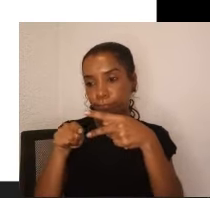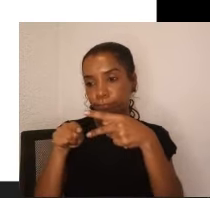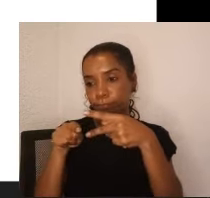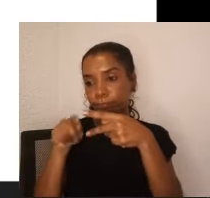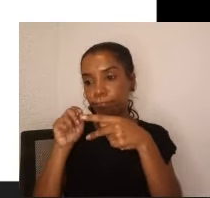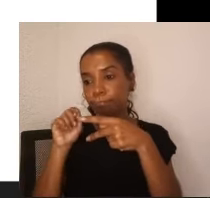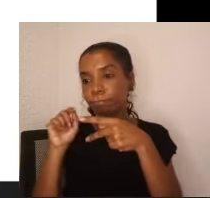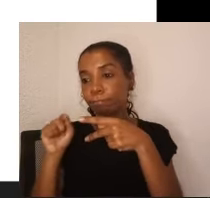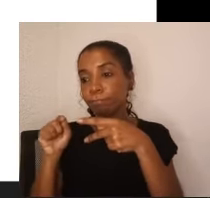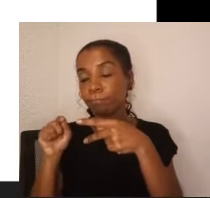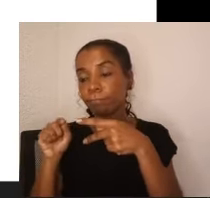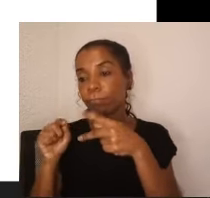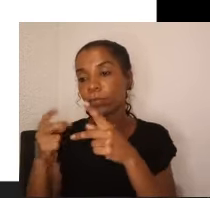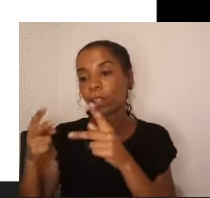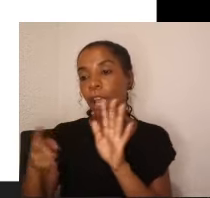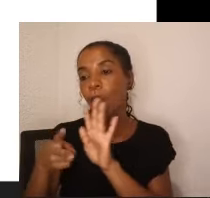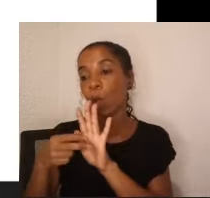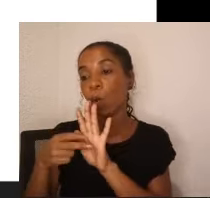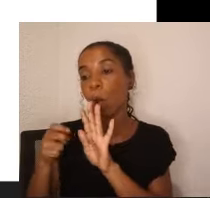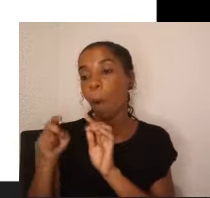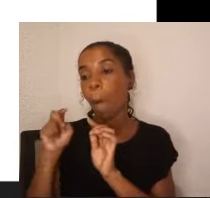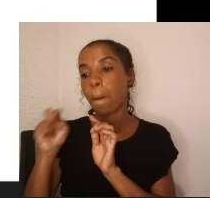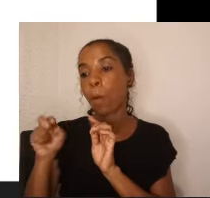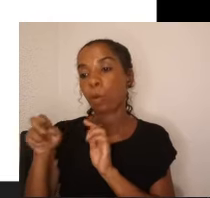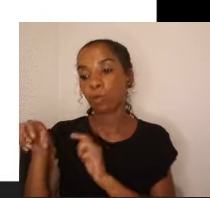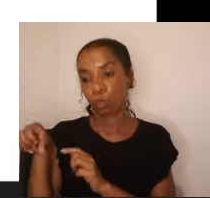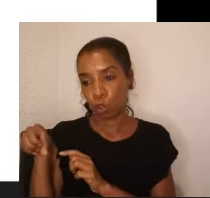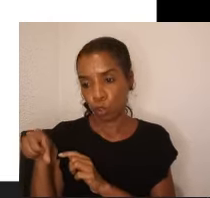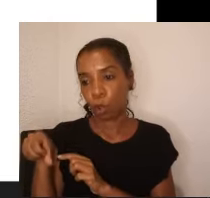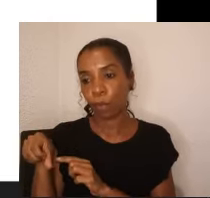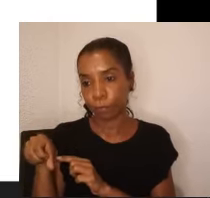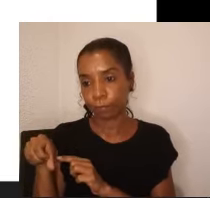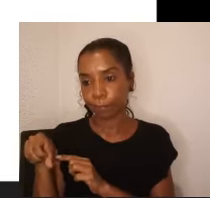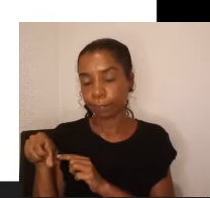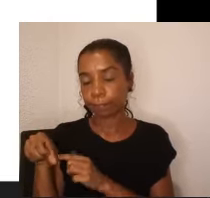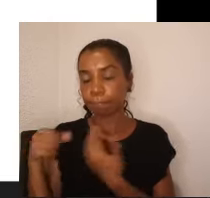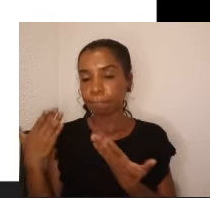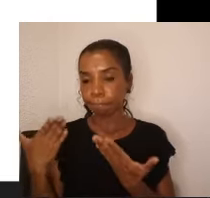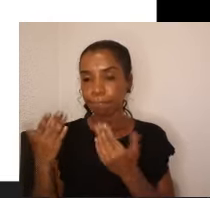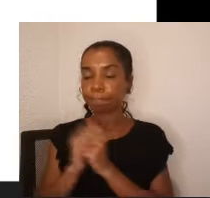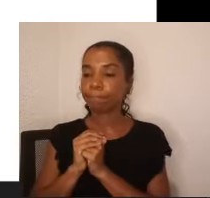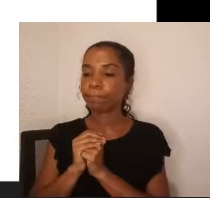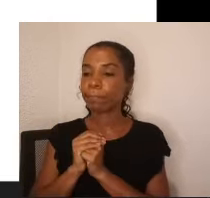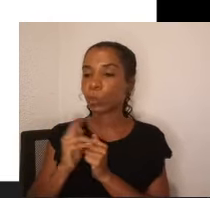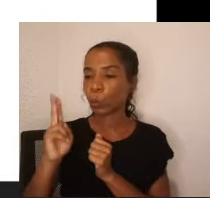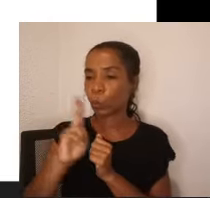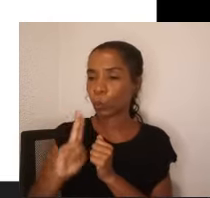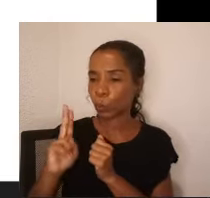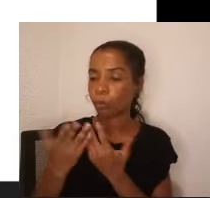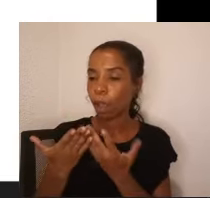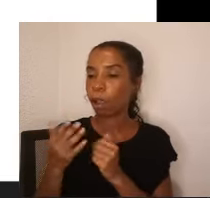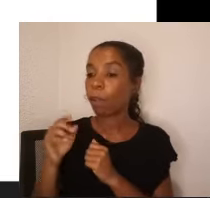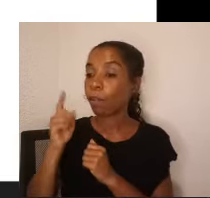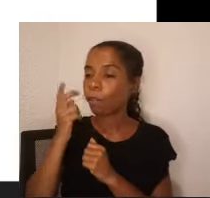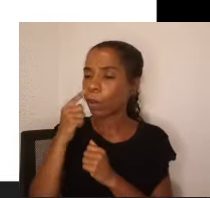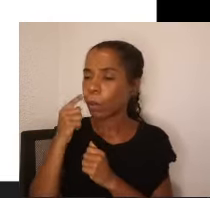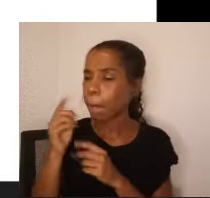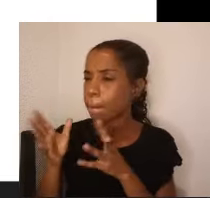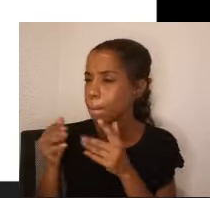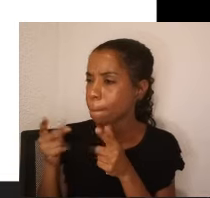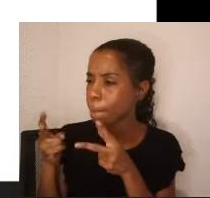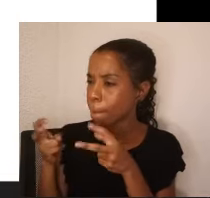deu igual ao valor da função no ponto 9. Né? Então, nós estamos vendo que a função